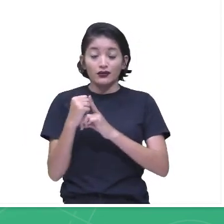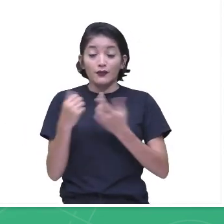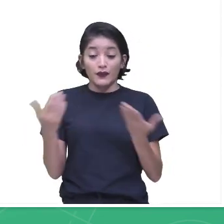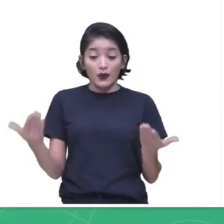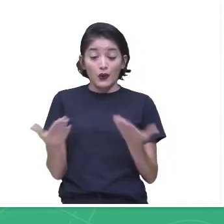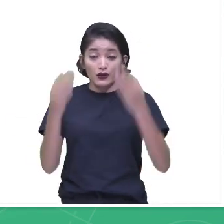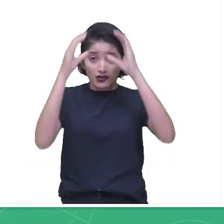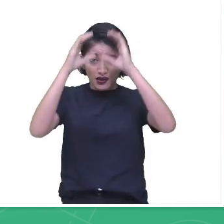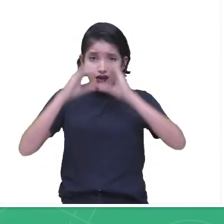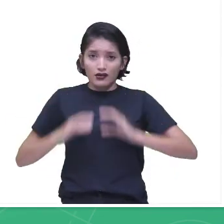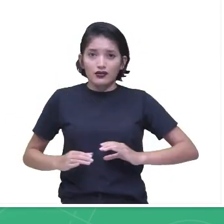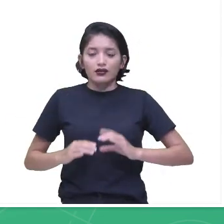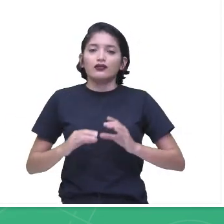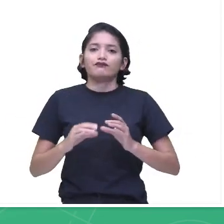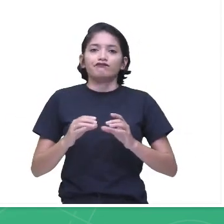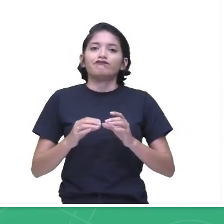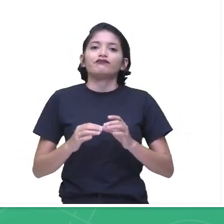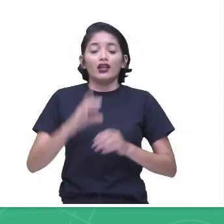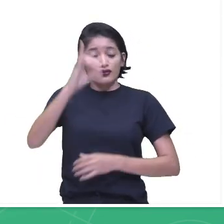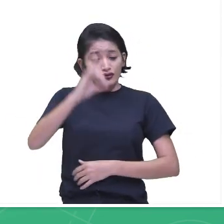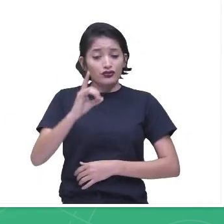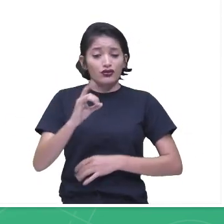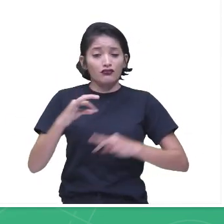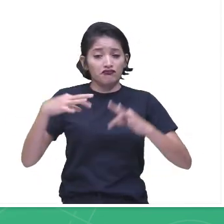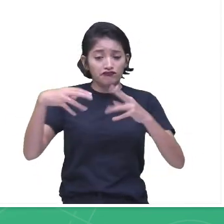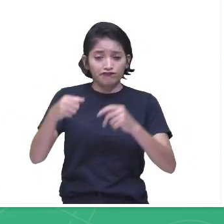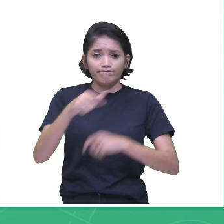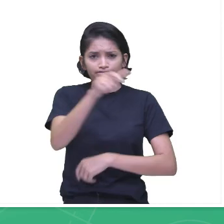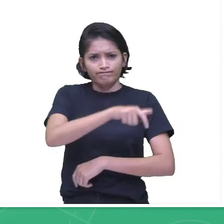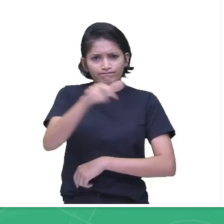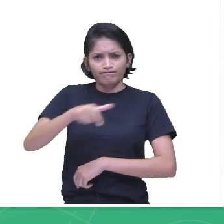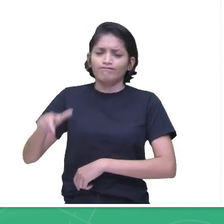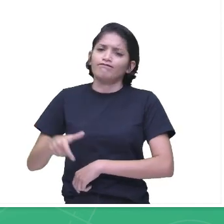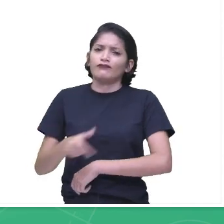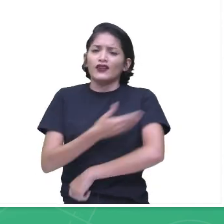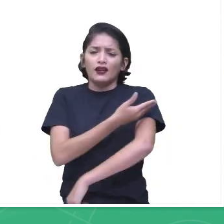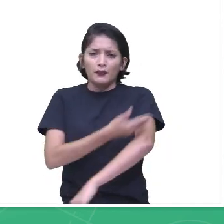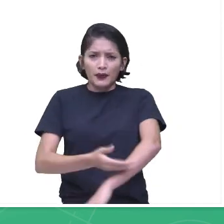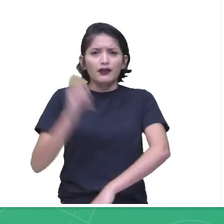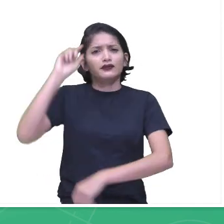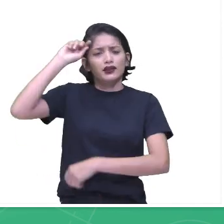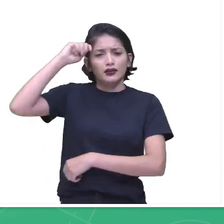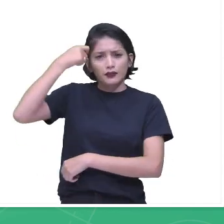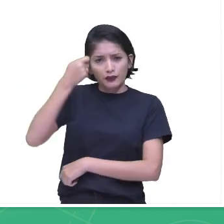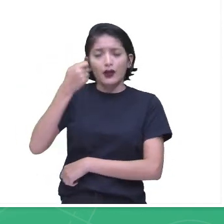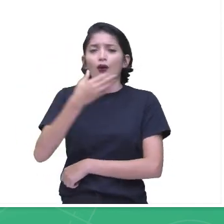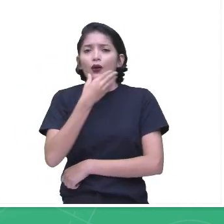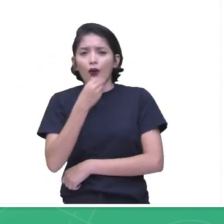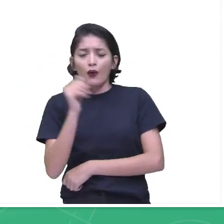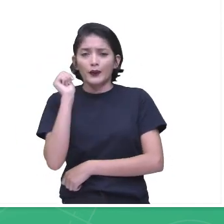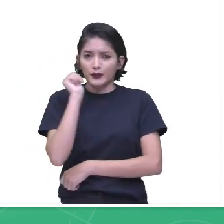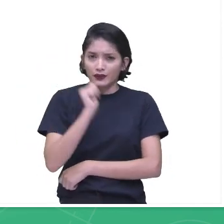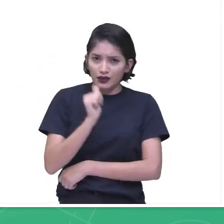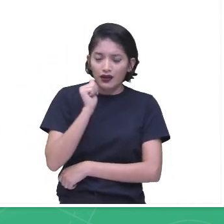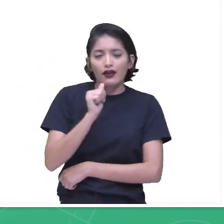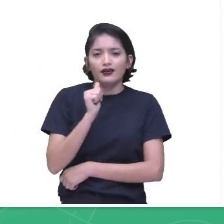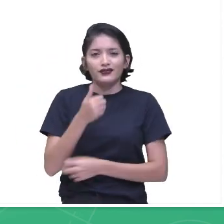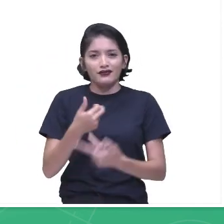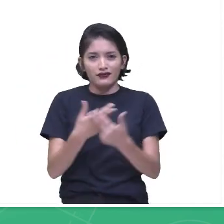cidadania ela é direito de todos, né? Brancos, pretos, homens, mulheres,